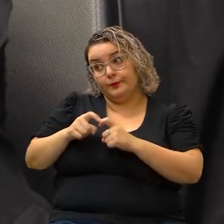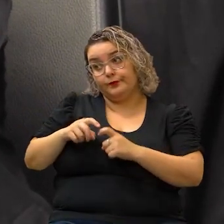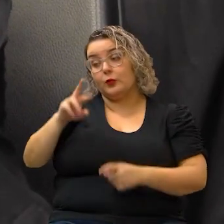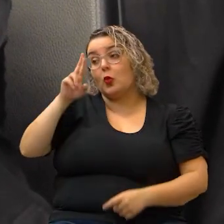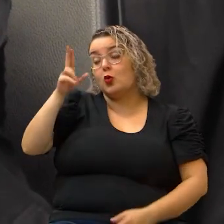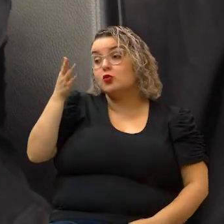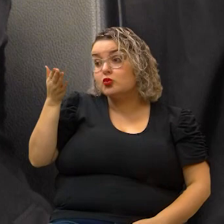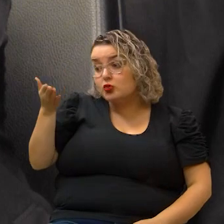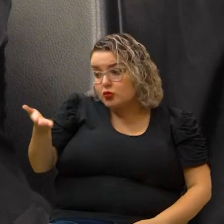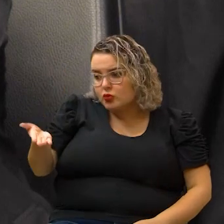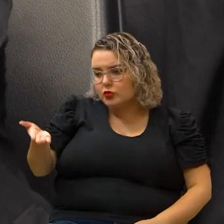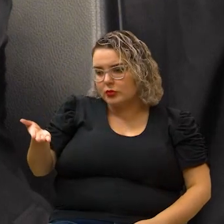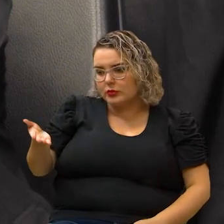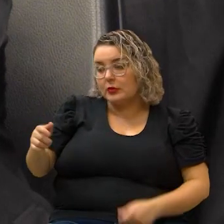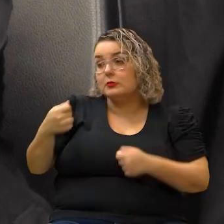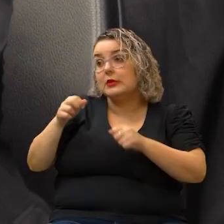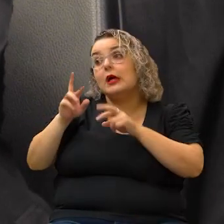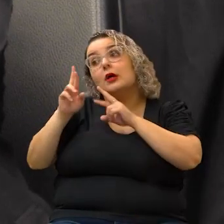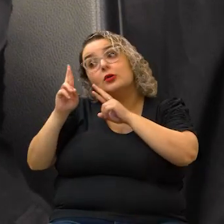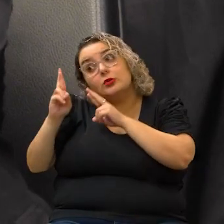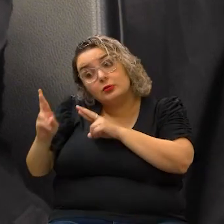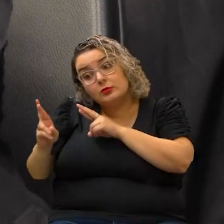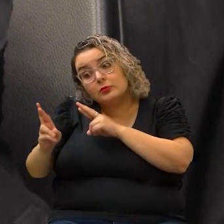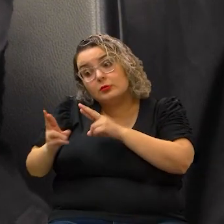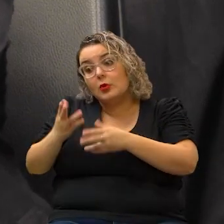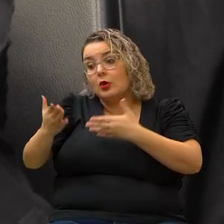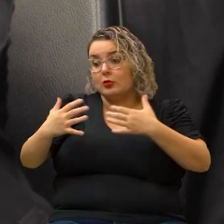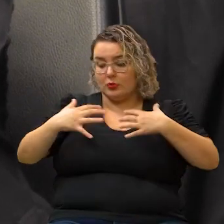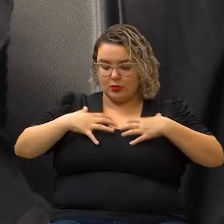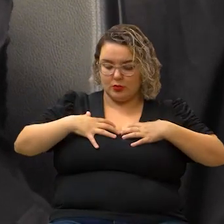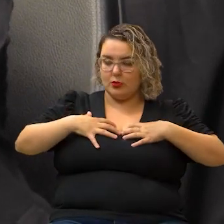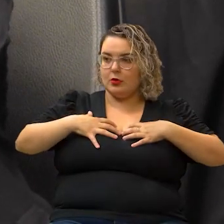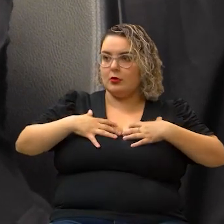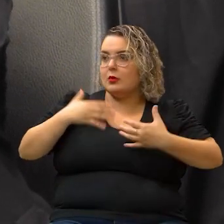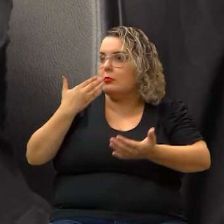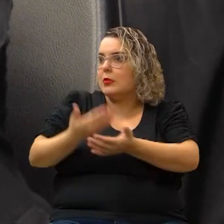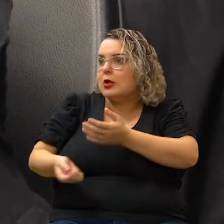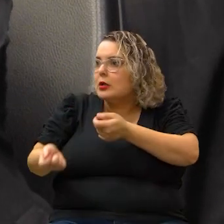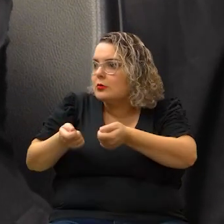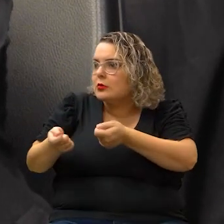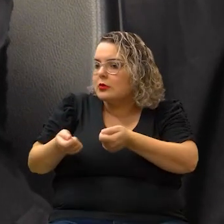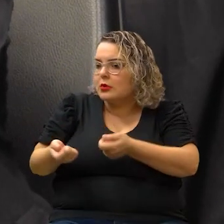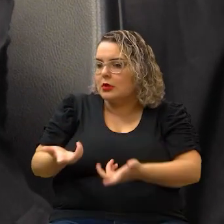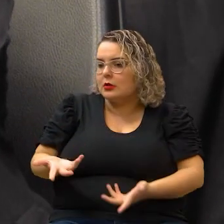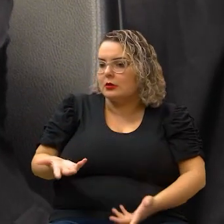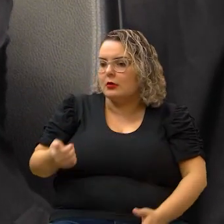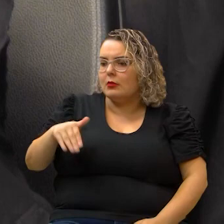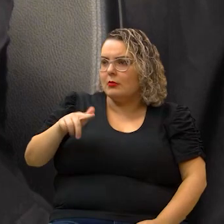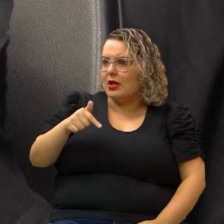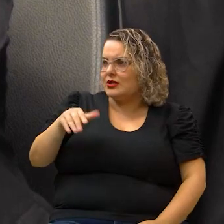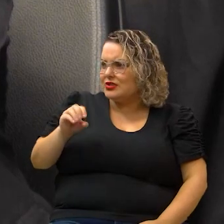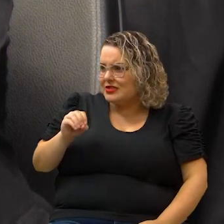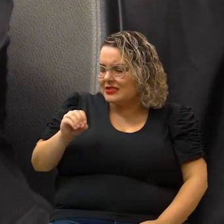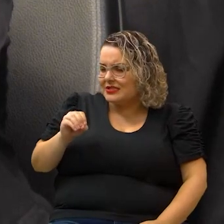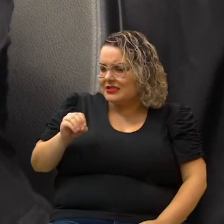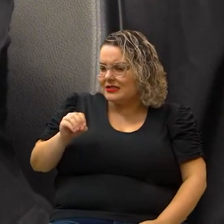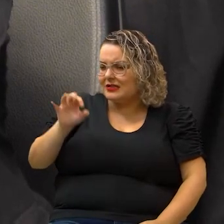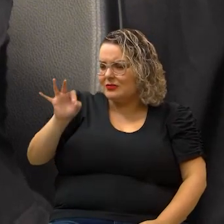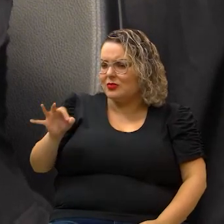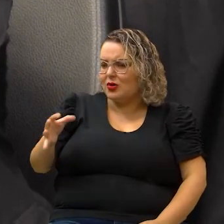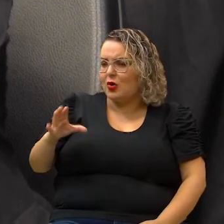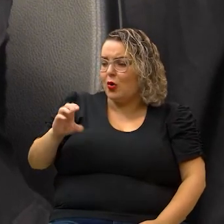senhor vai ter que dormir para a gente cuidar do seu pulmão, porque perdemos o controle. Está mais